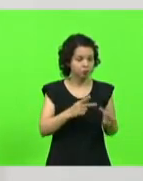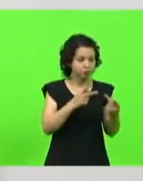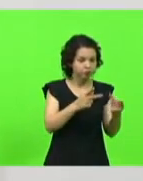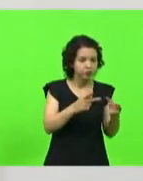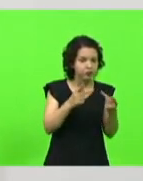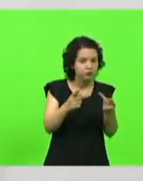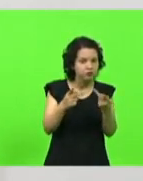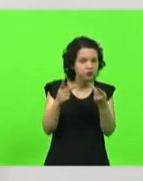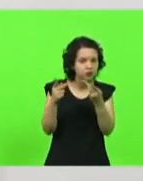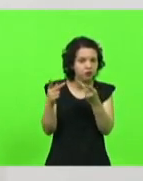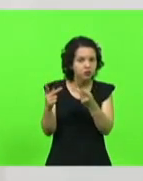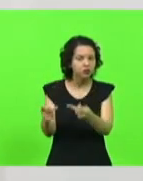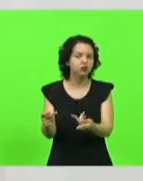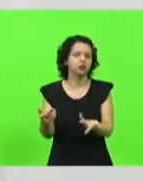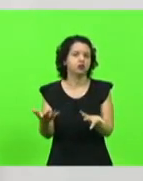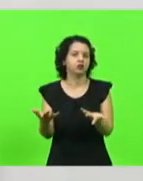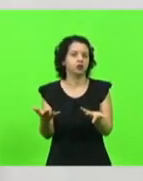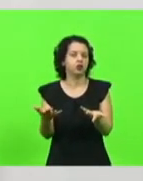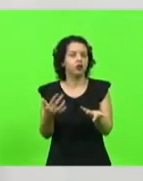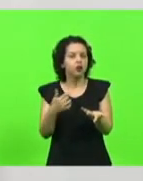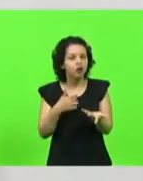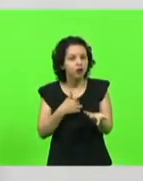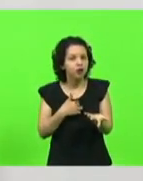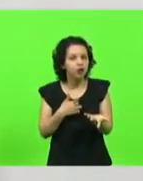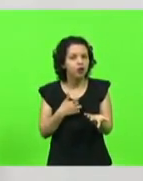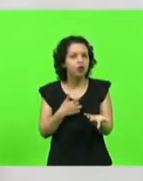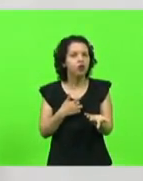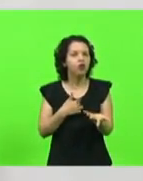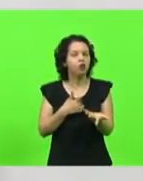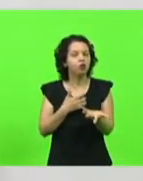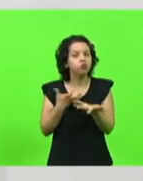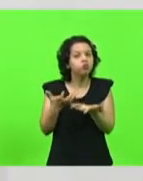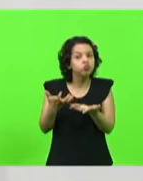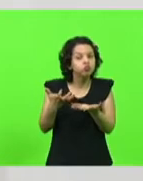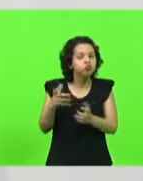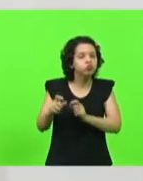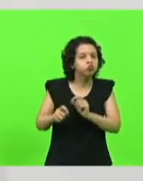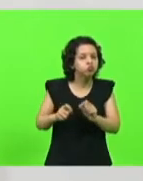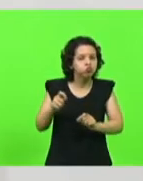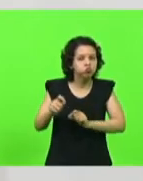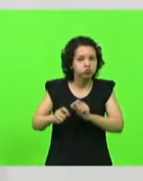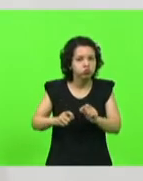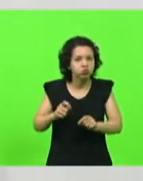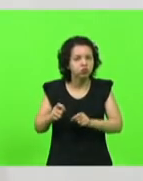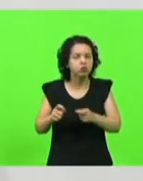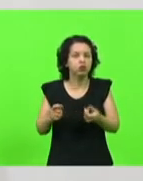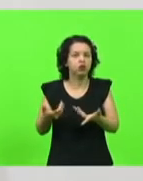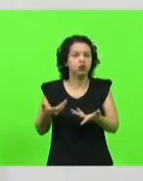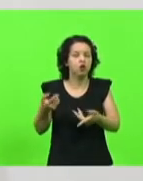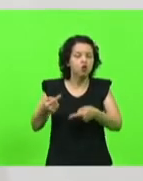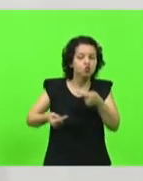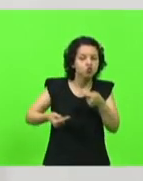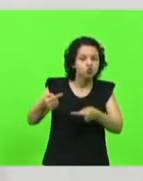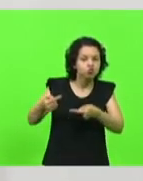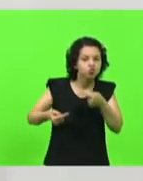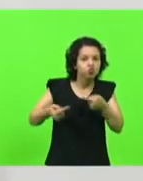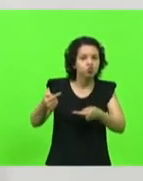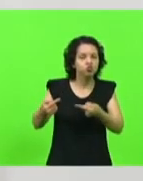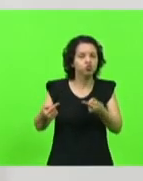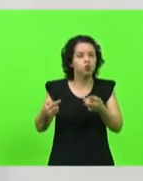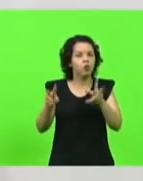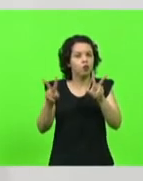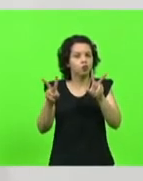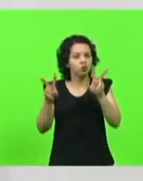que busquei tratar dos eixos de